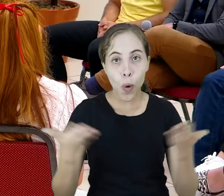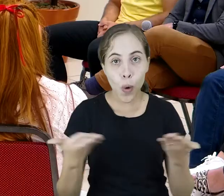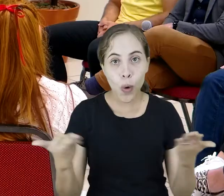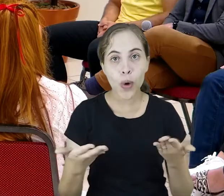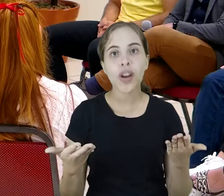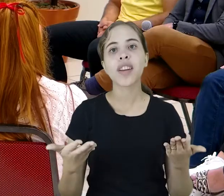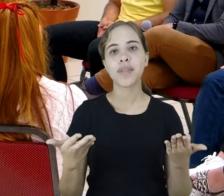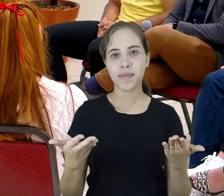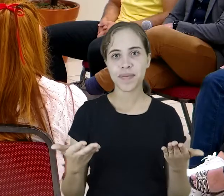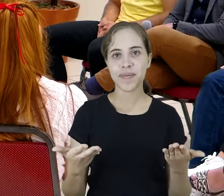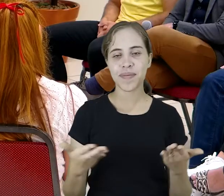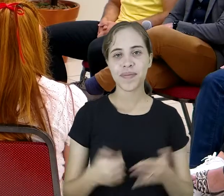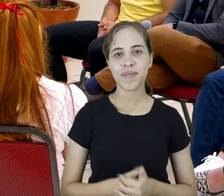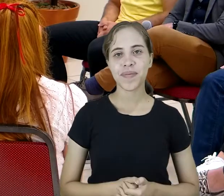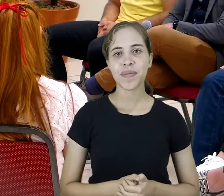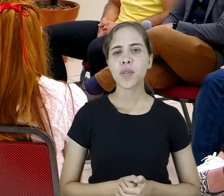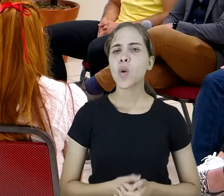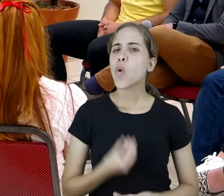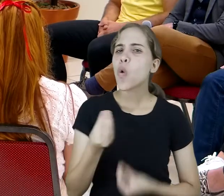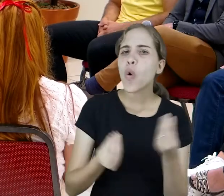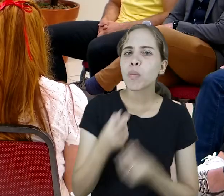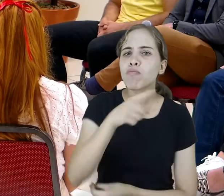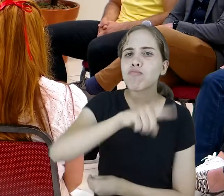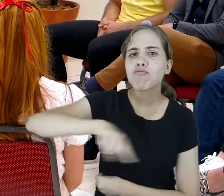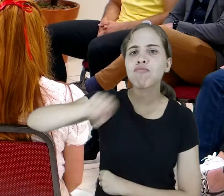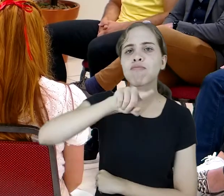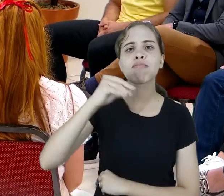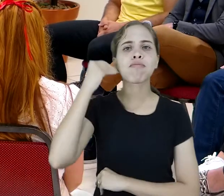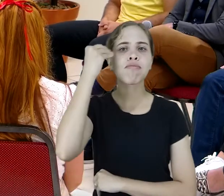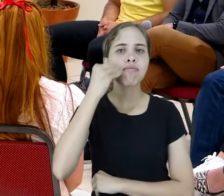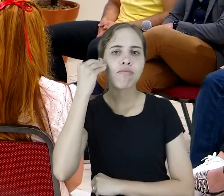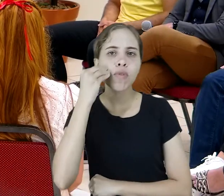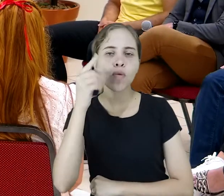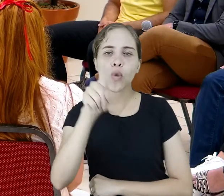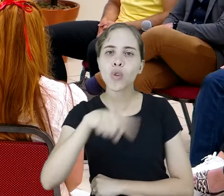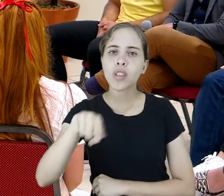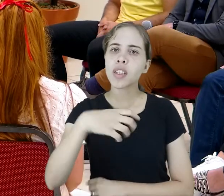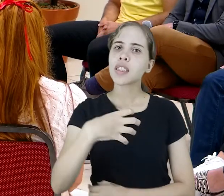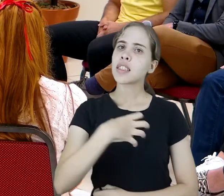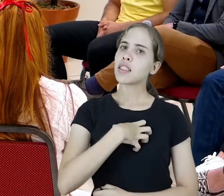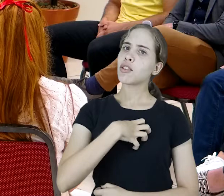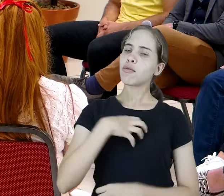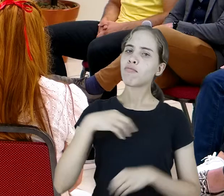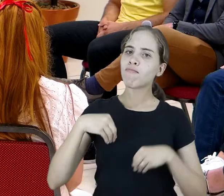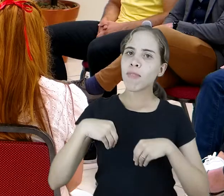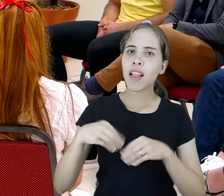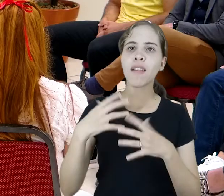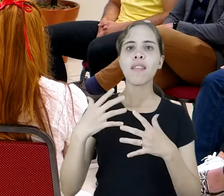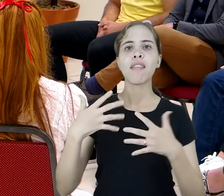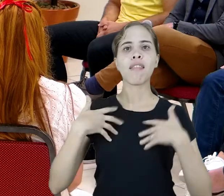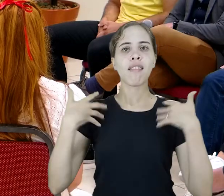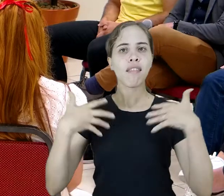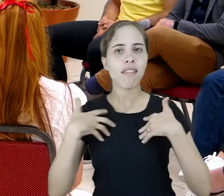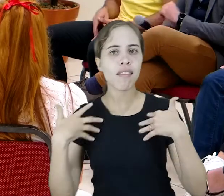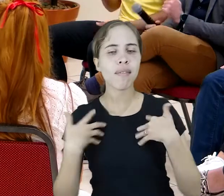mesmo. Como as experiências no Instituto trouxeram alegria à sua vida?